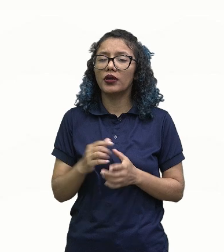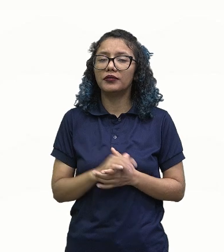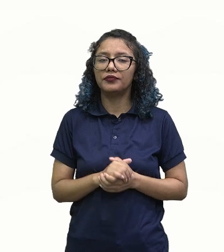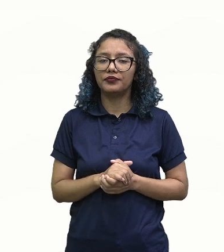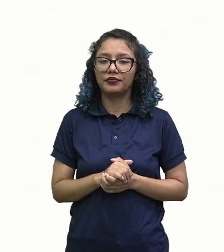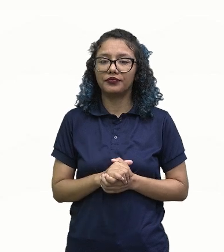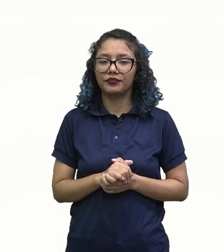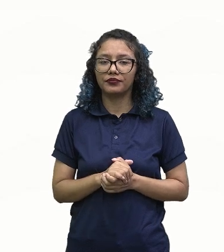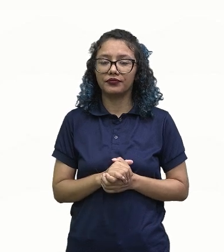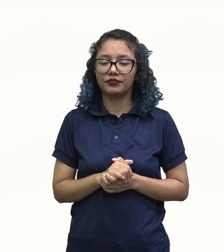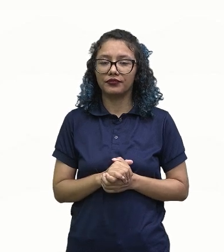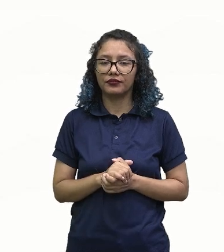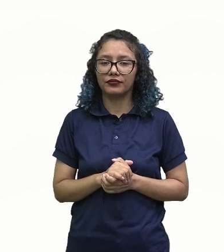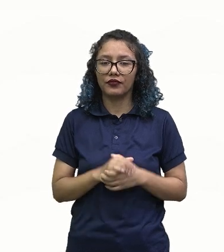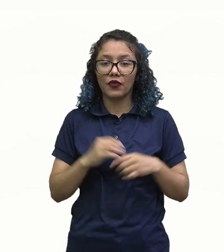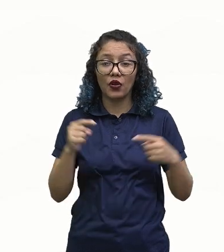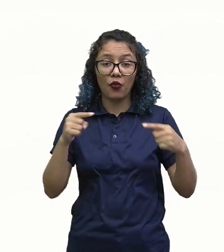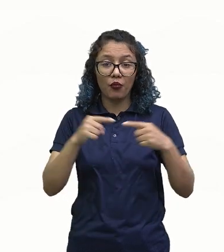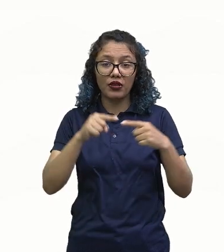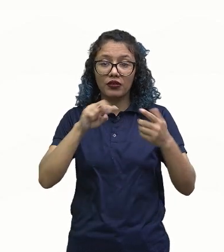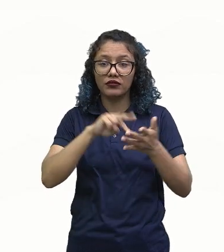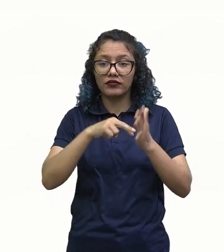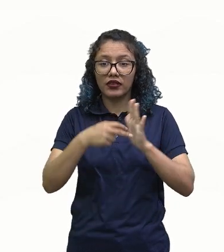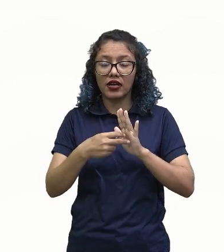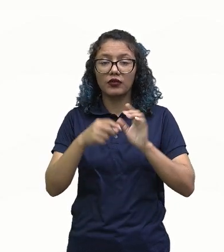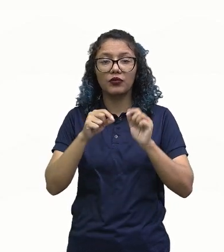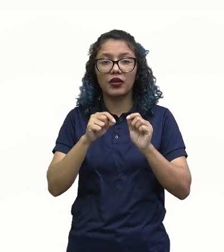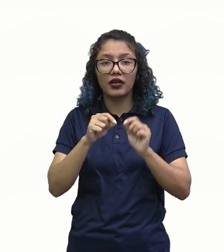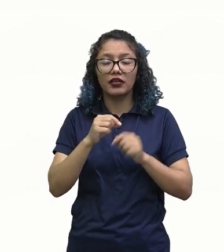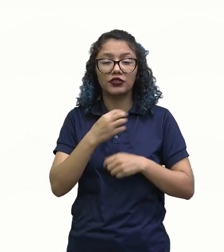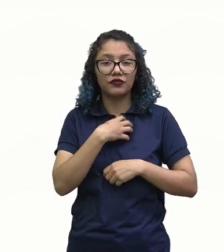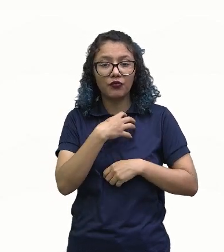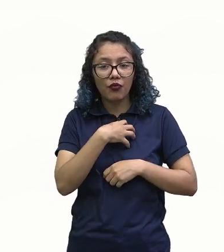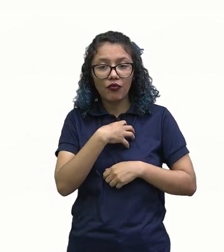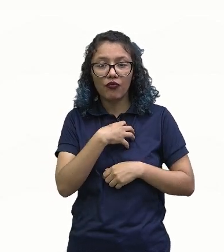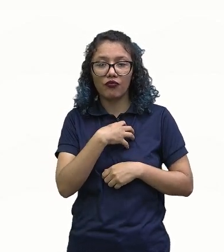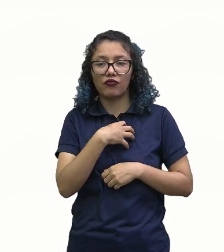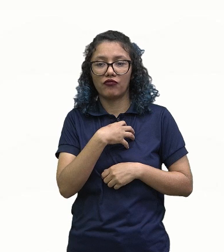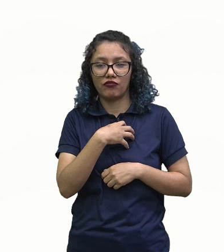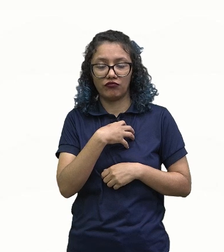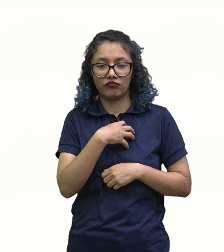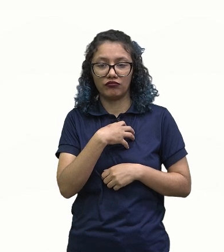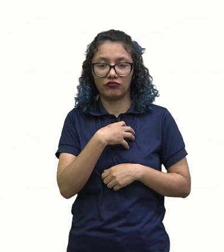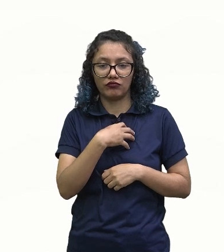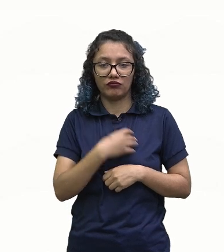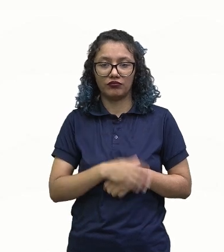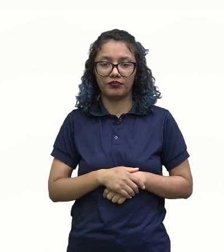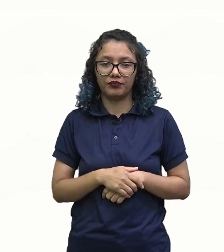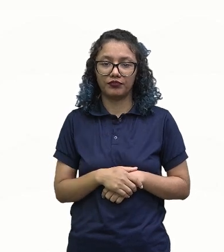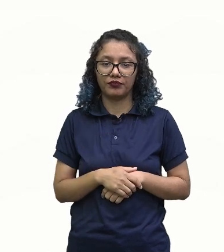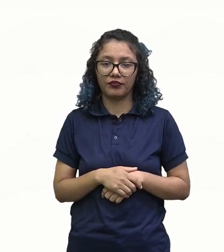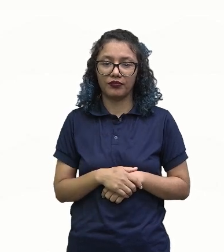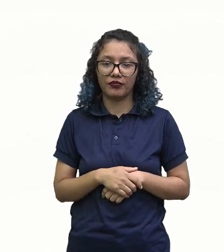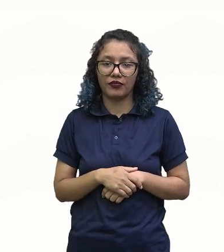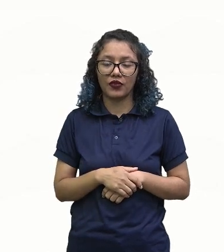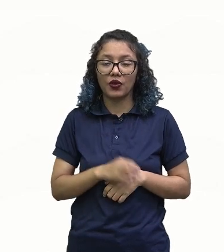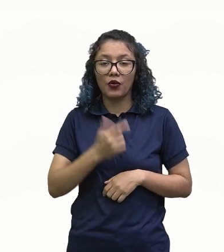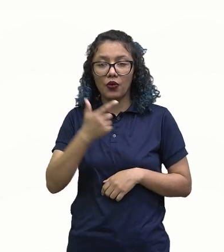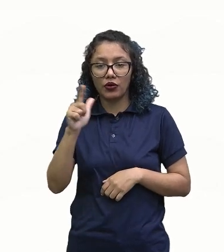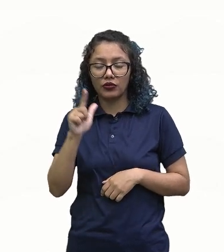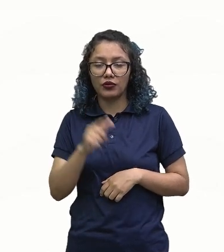com o sentido de moda. Então, dribla a moda de